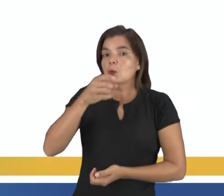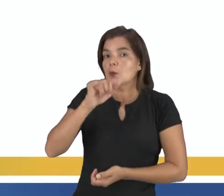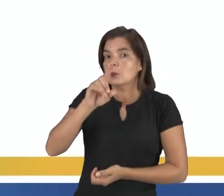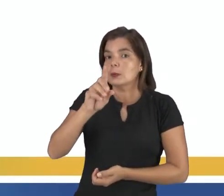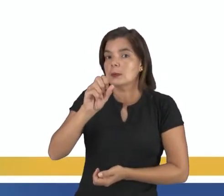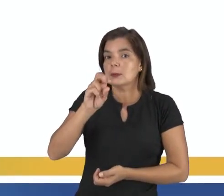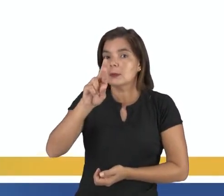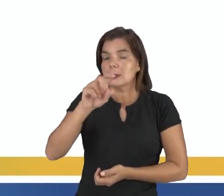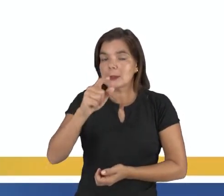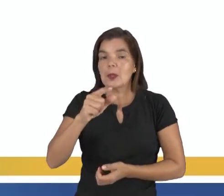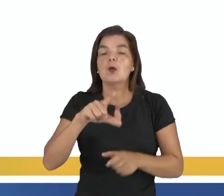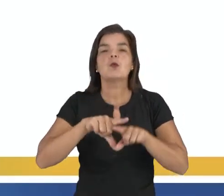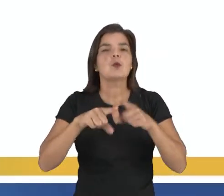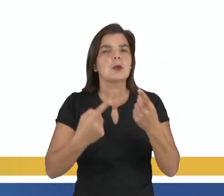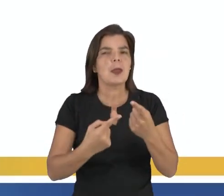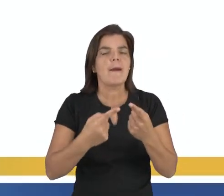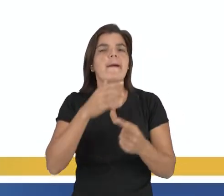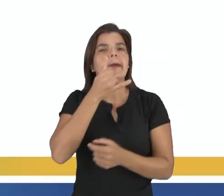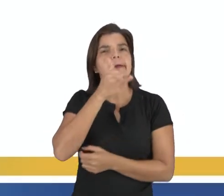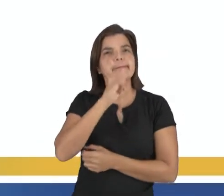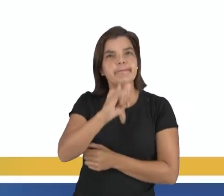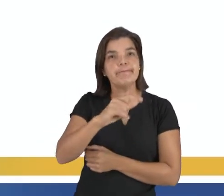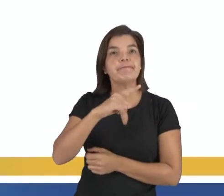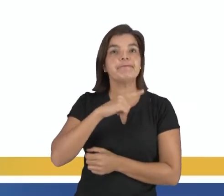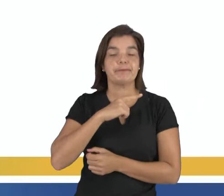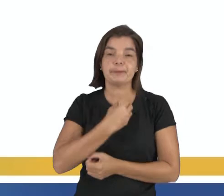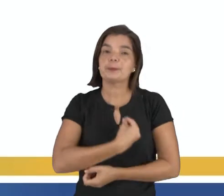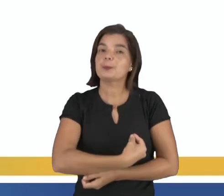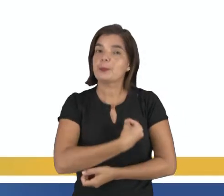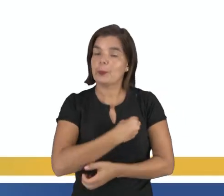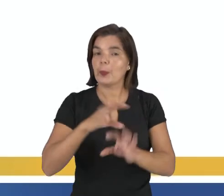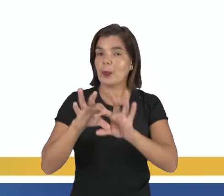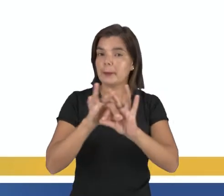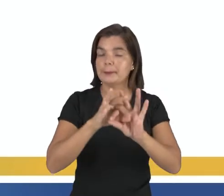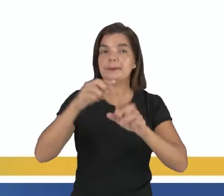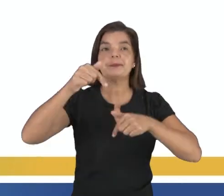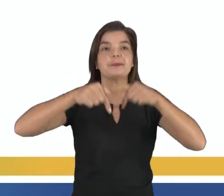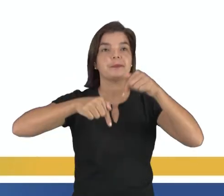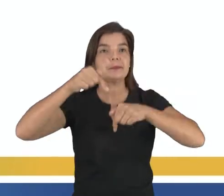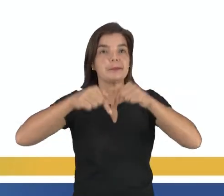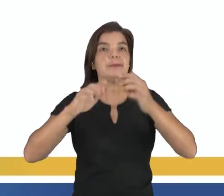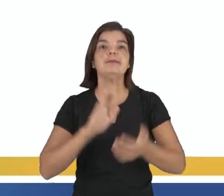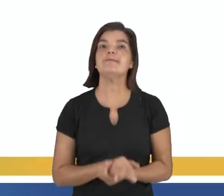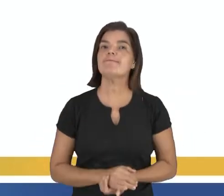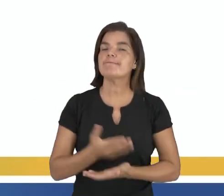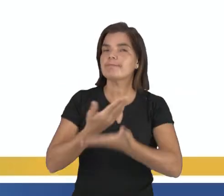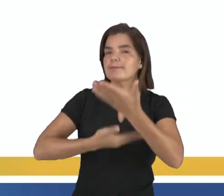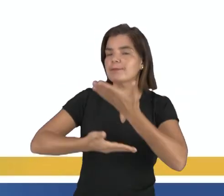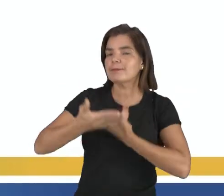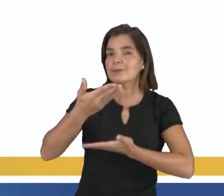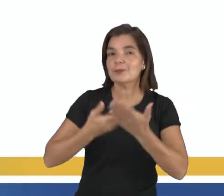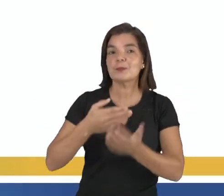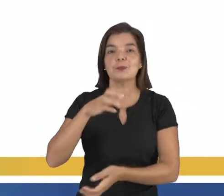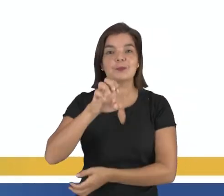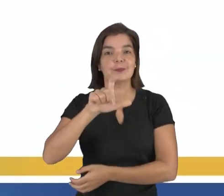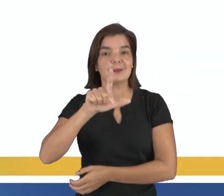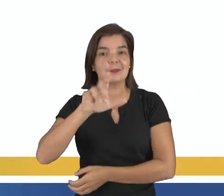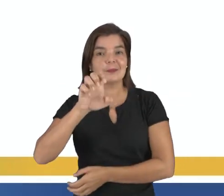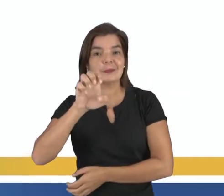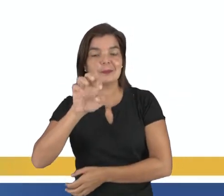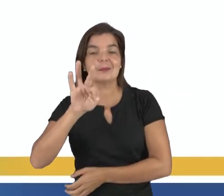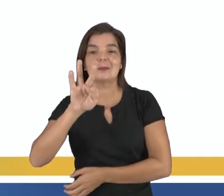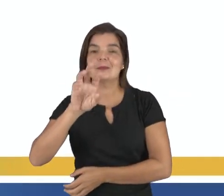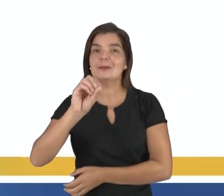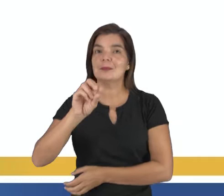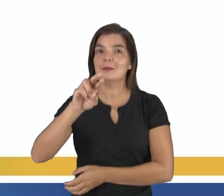carga elétrica de um elemento no momento em que ele participa de uma ligação química, e essa é a condição relacionada